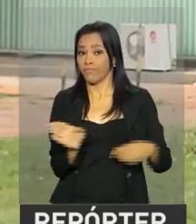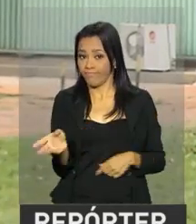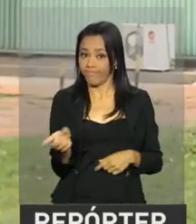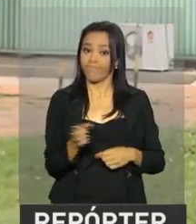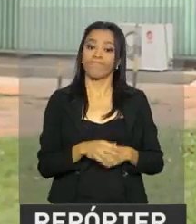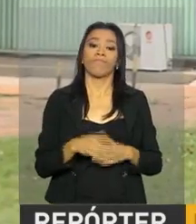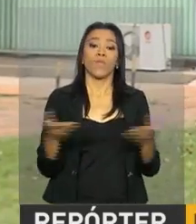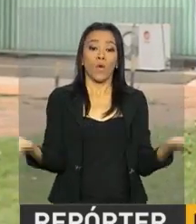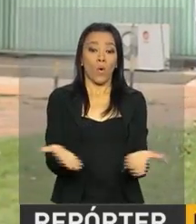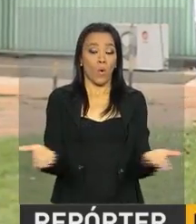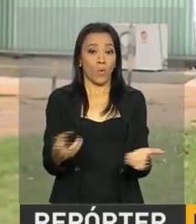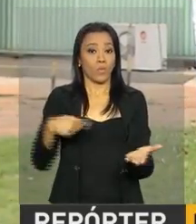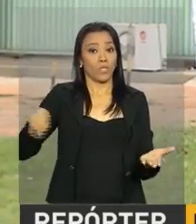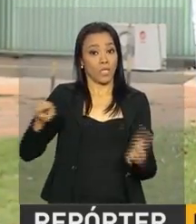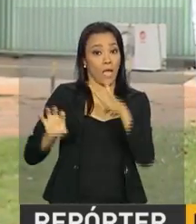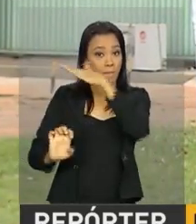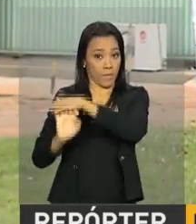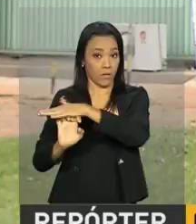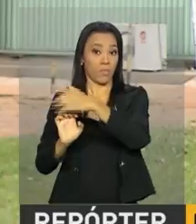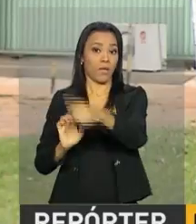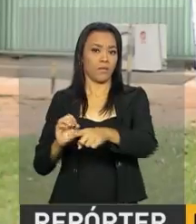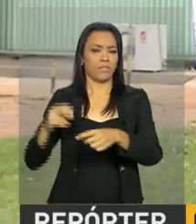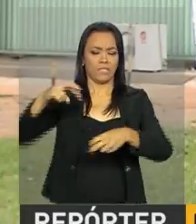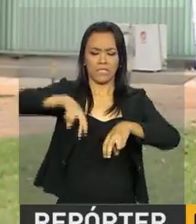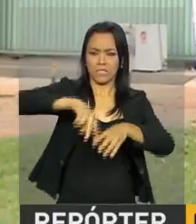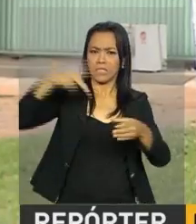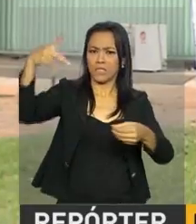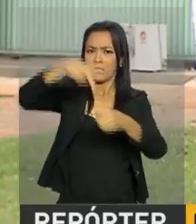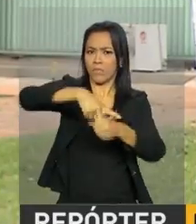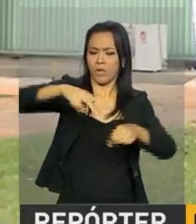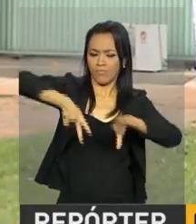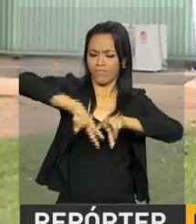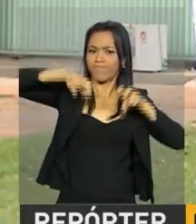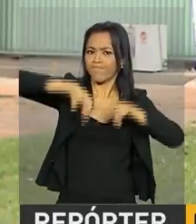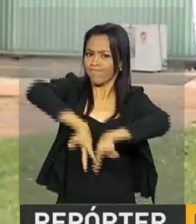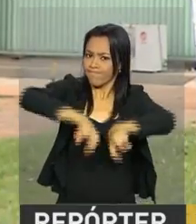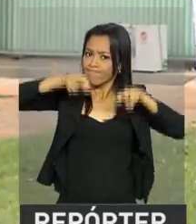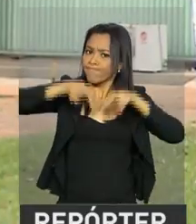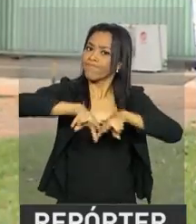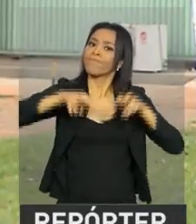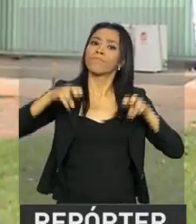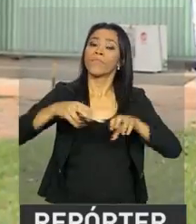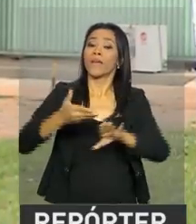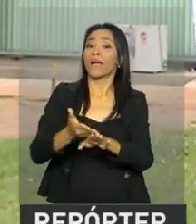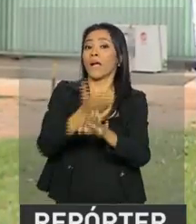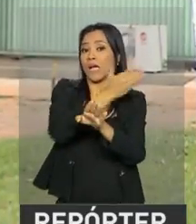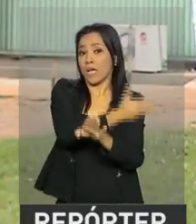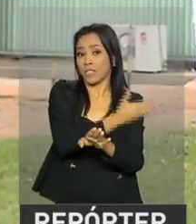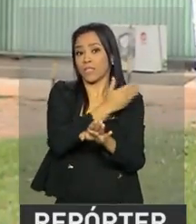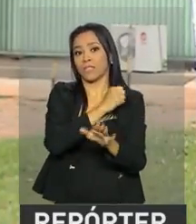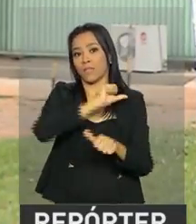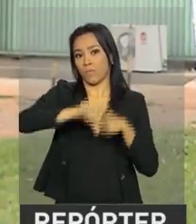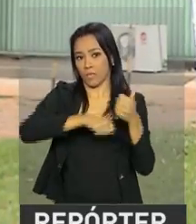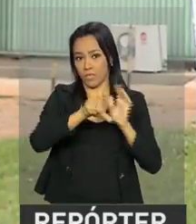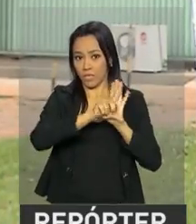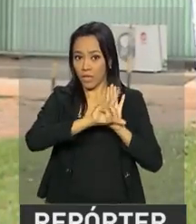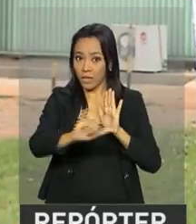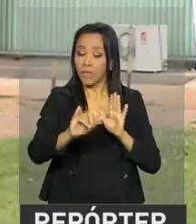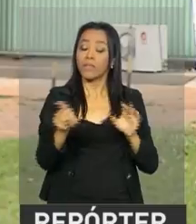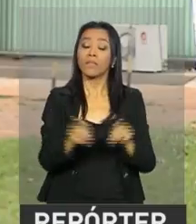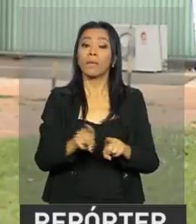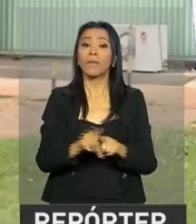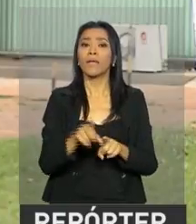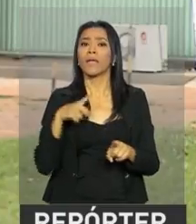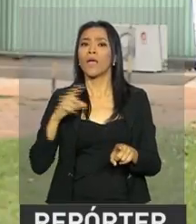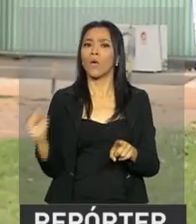Atualmente, a Petrobras explora áreas do pré-sal sob o regime de concessão obtidas antes da mudança na lei e opera também